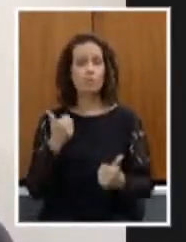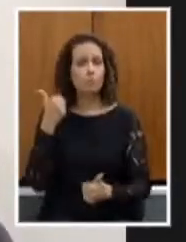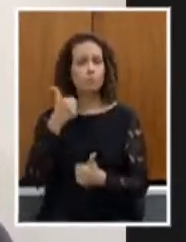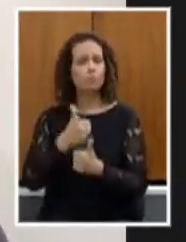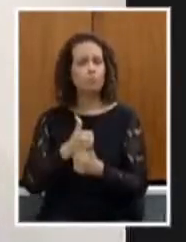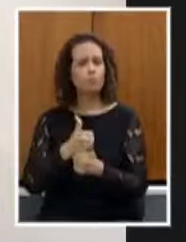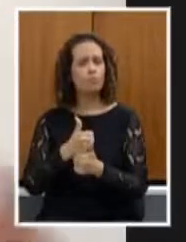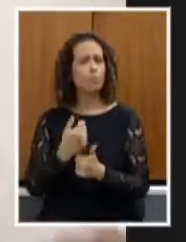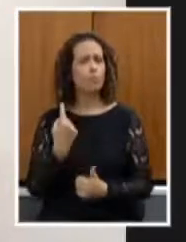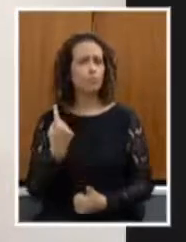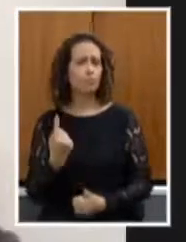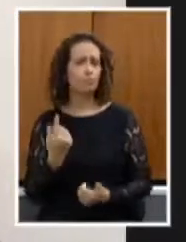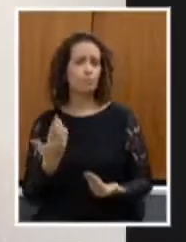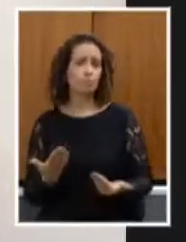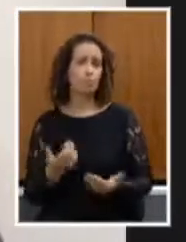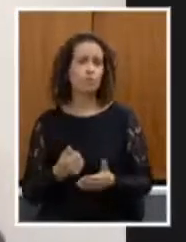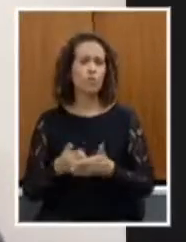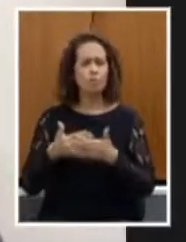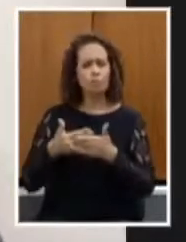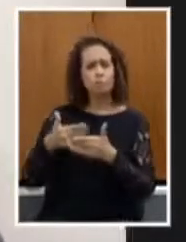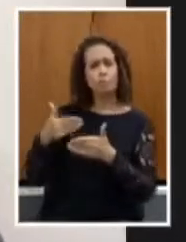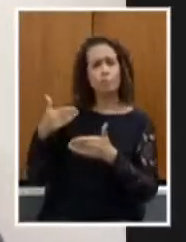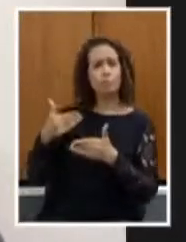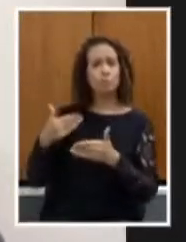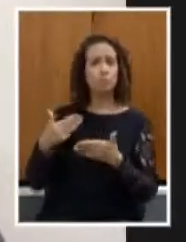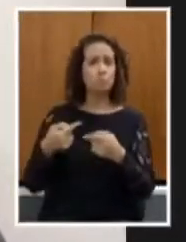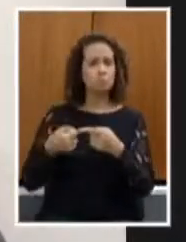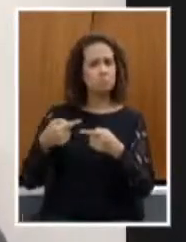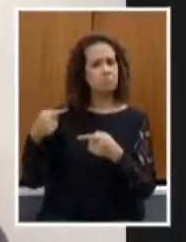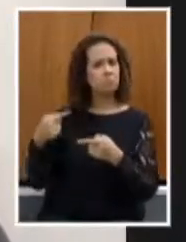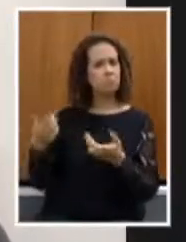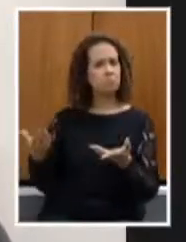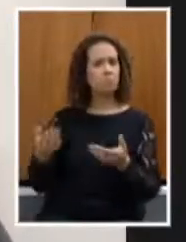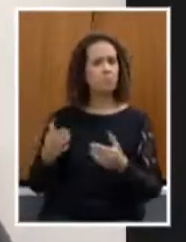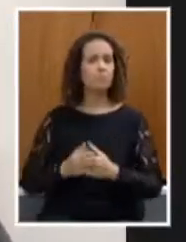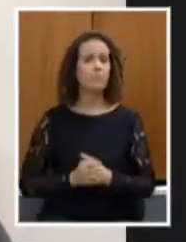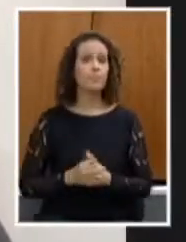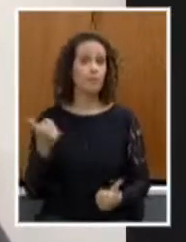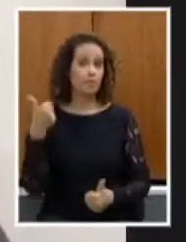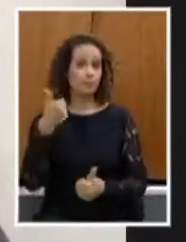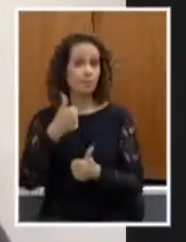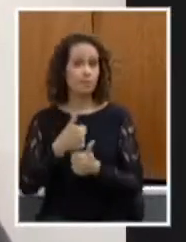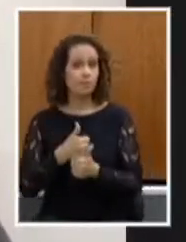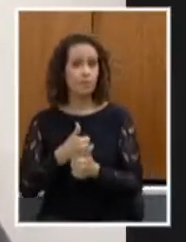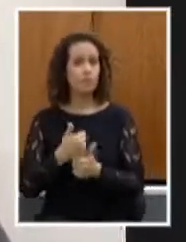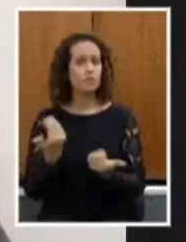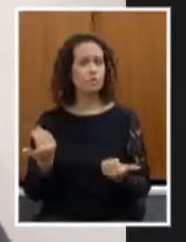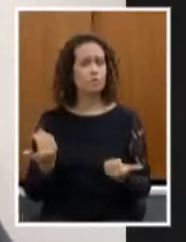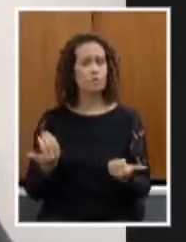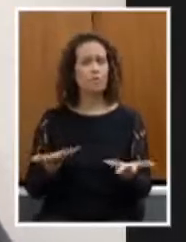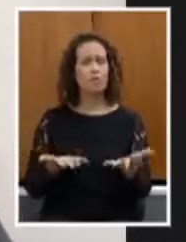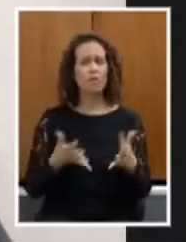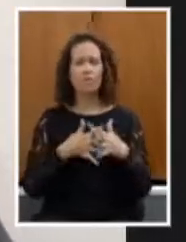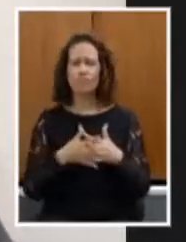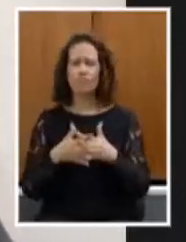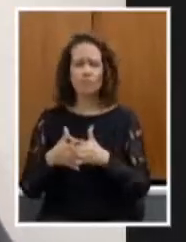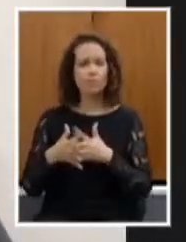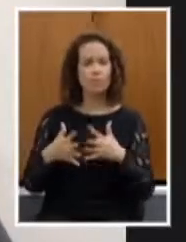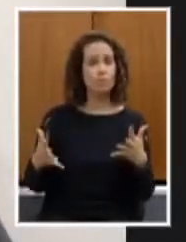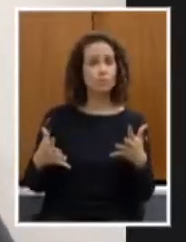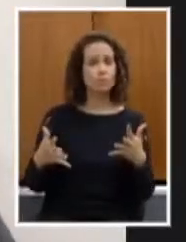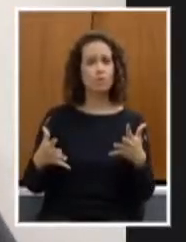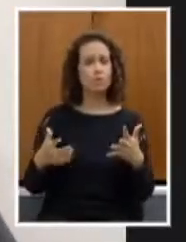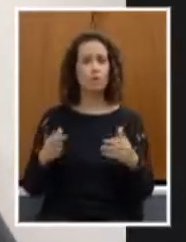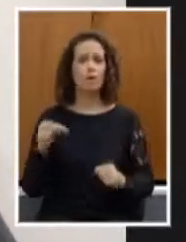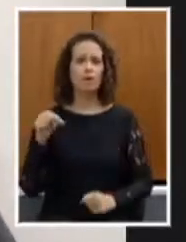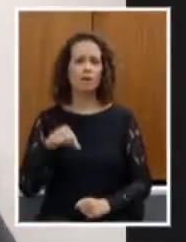há poucos dias atrás, nessa semana, um substitutivo complexo. Eu não vou aqui nem emitir